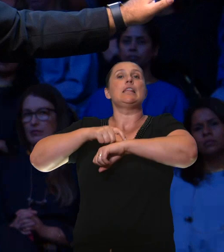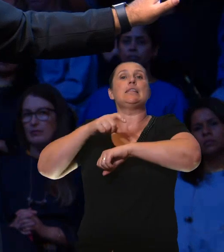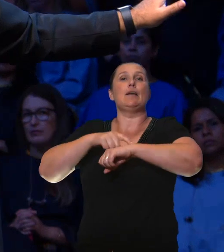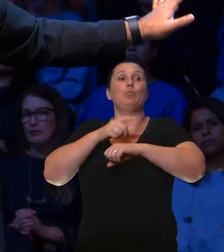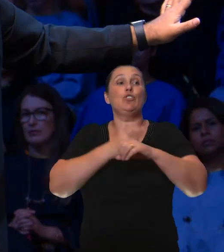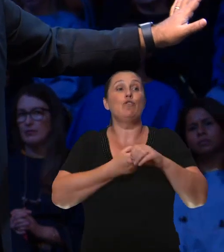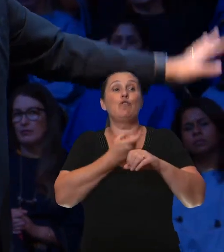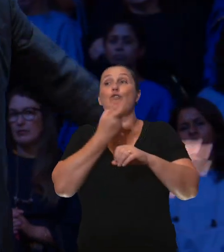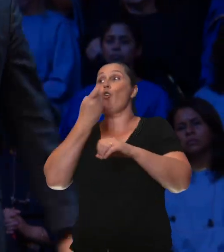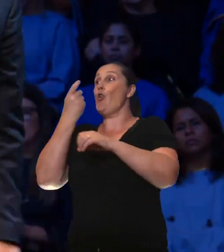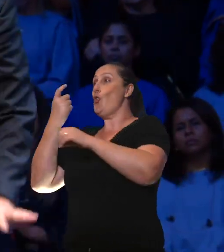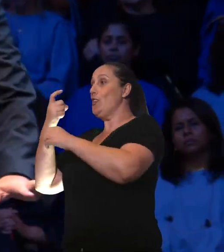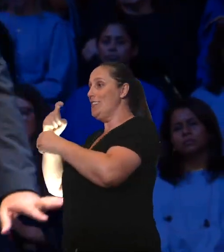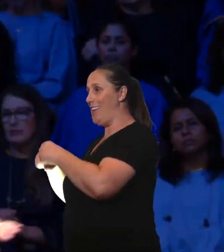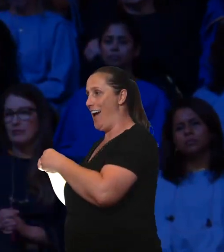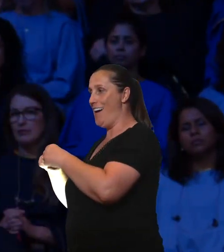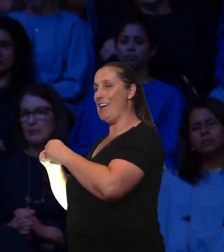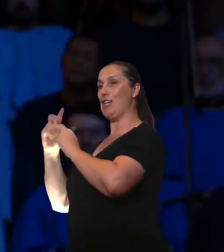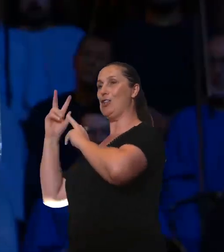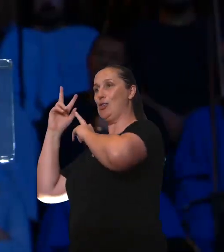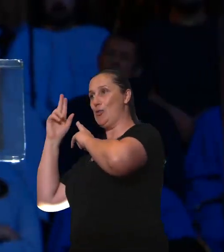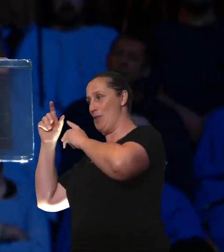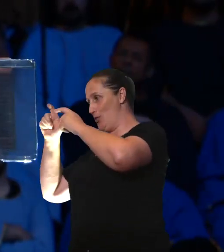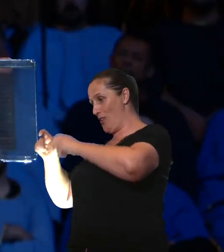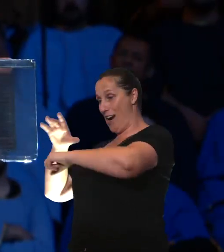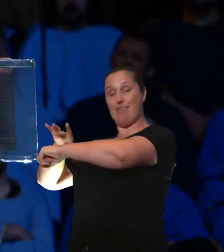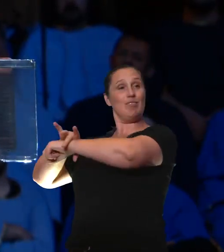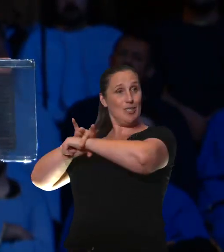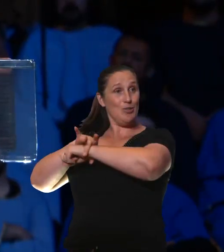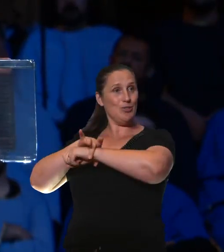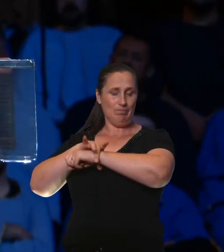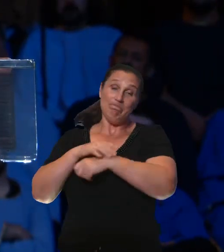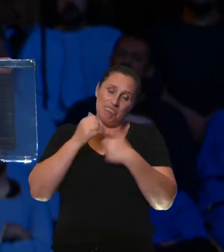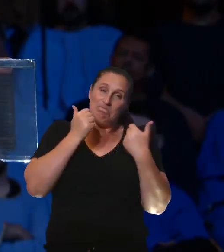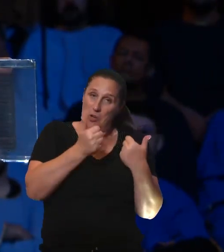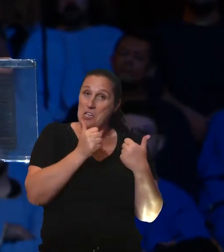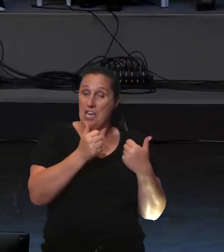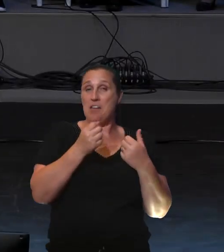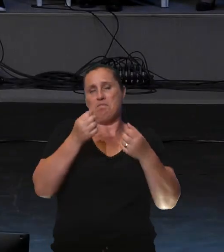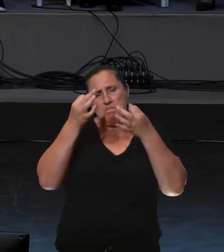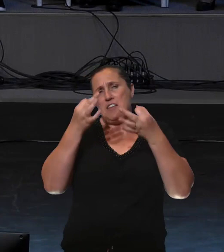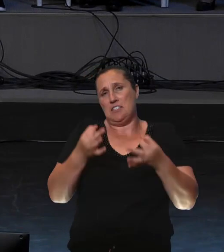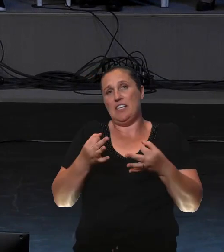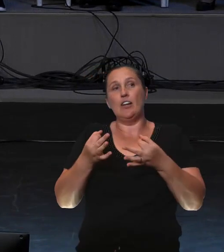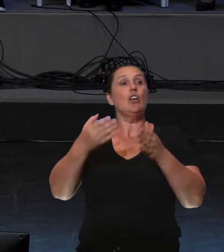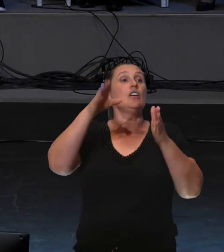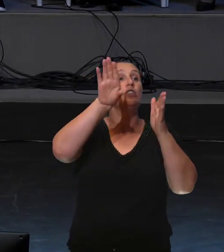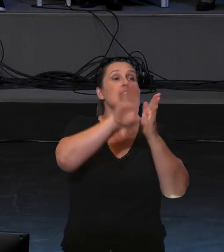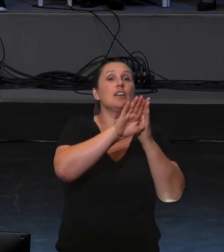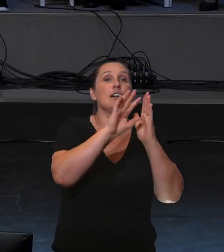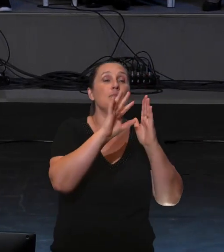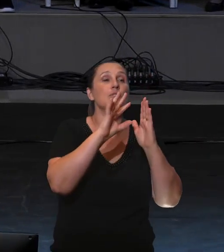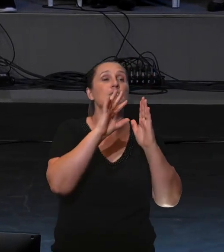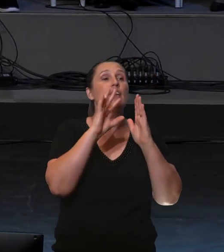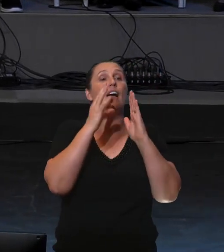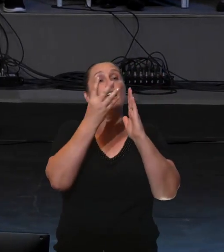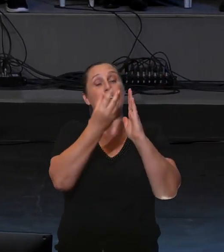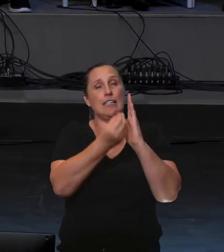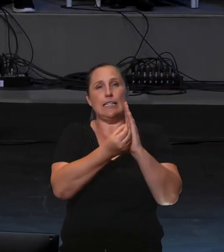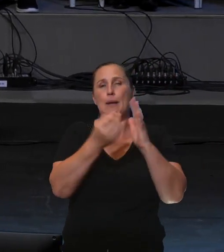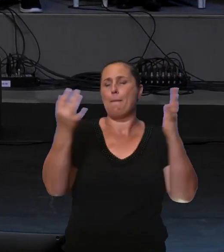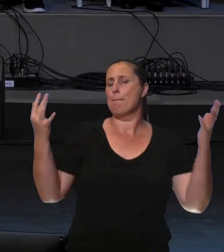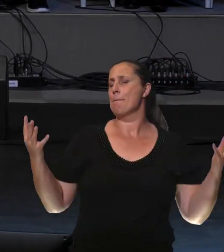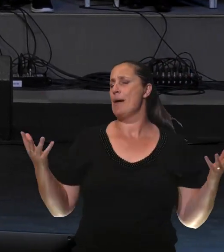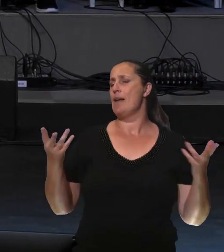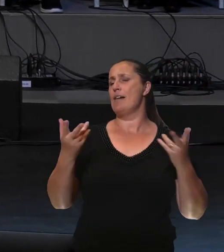dormir na madrugada na base. Eu falei assim: não, tudo bem, está certo. Chegamos à igreja, aquela